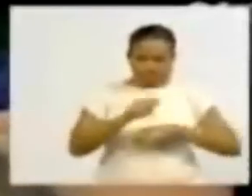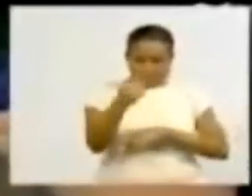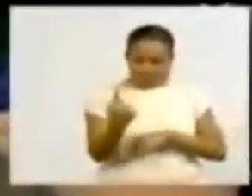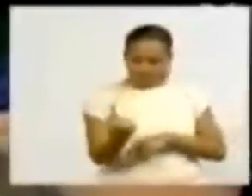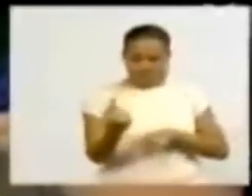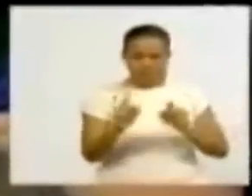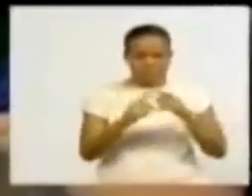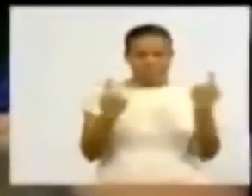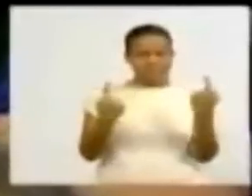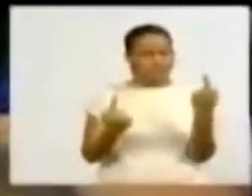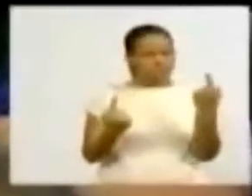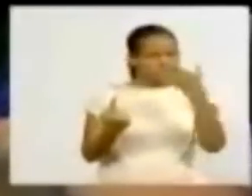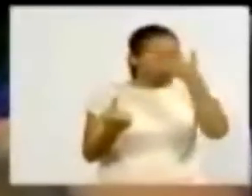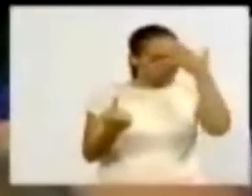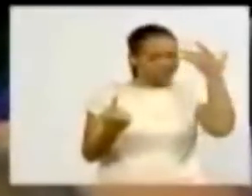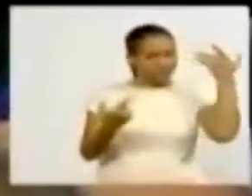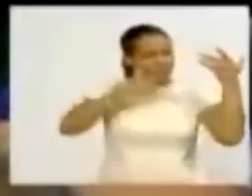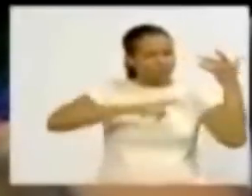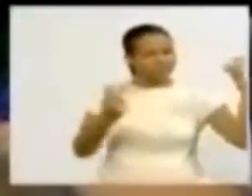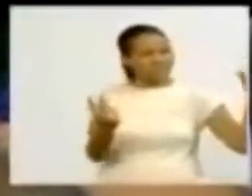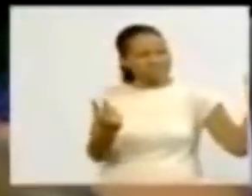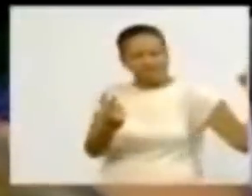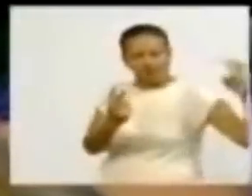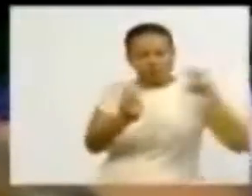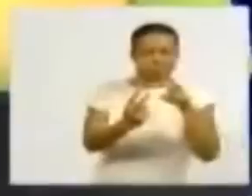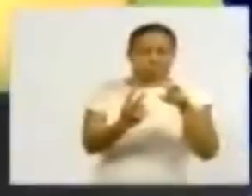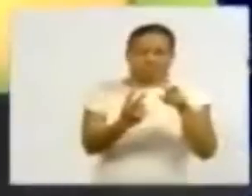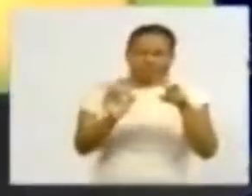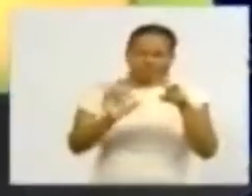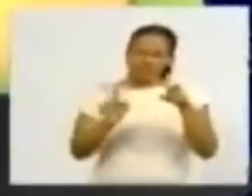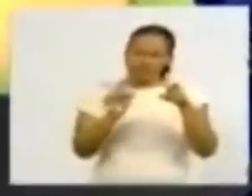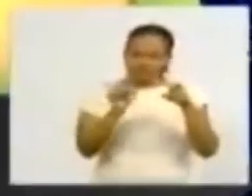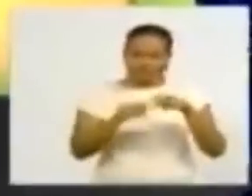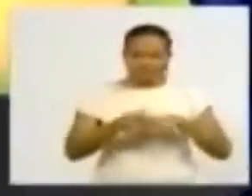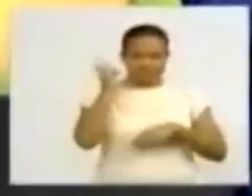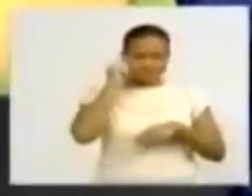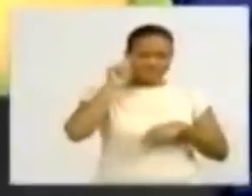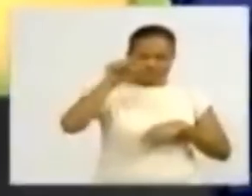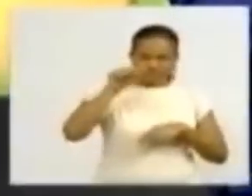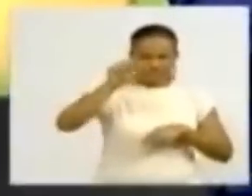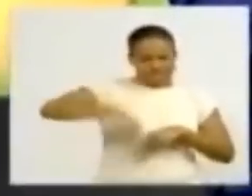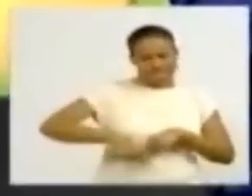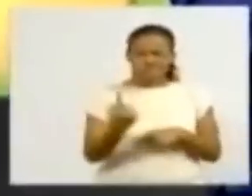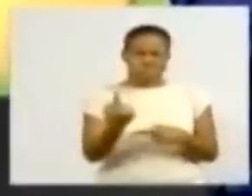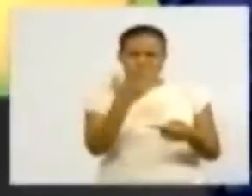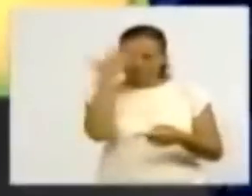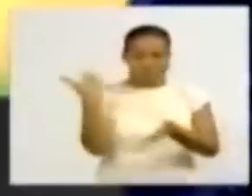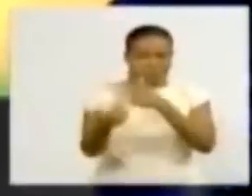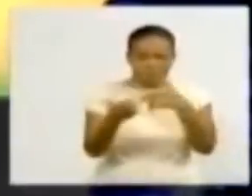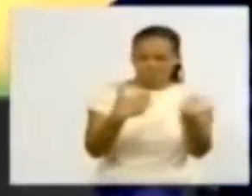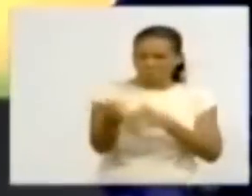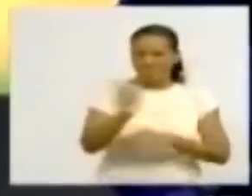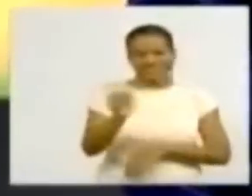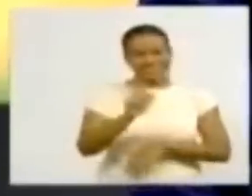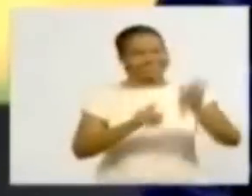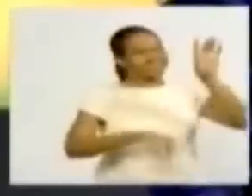pessoas, um olhar é capaz de olhar para você e não pensar que você é multidão.